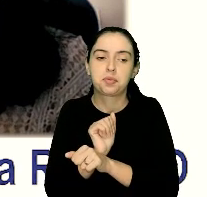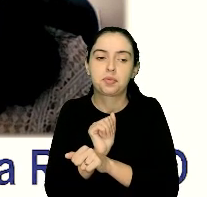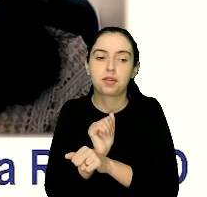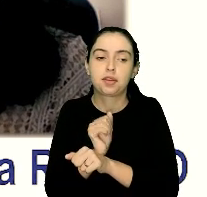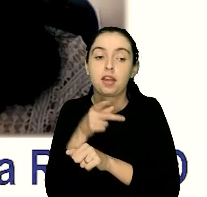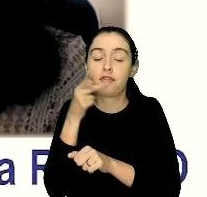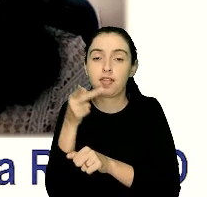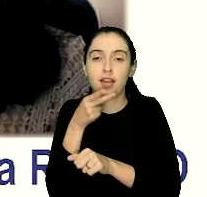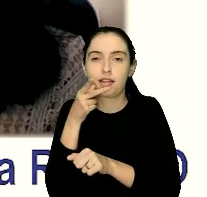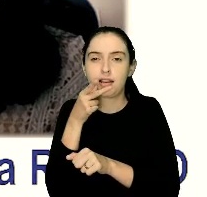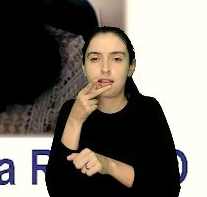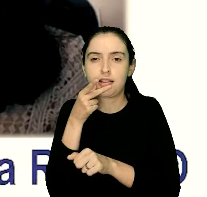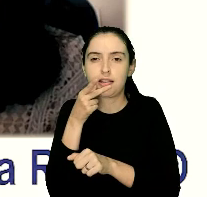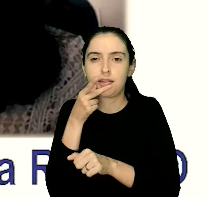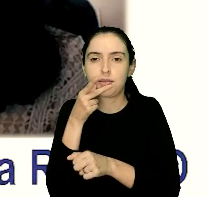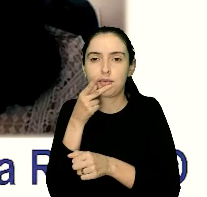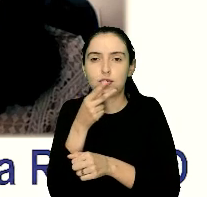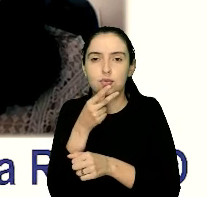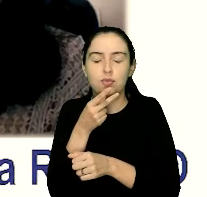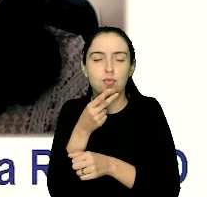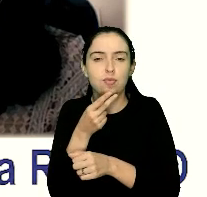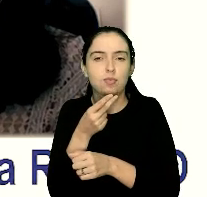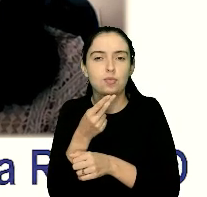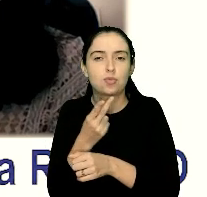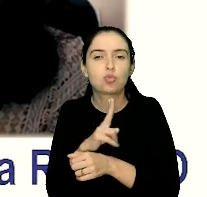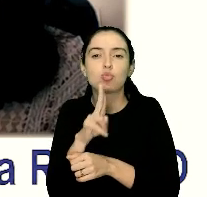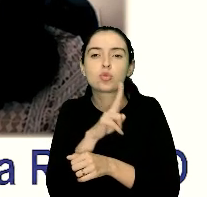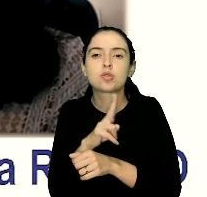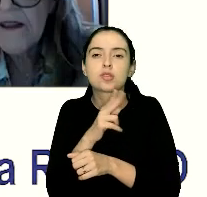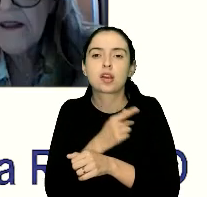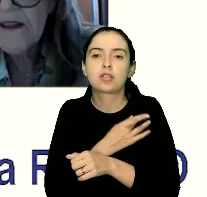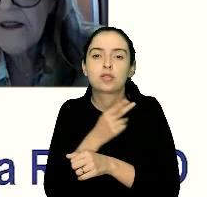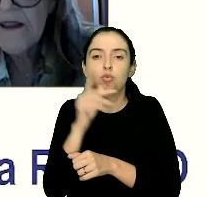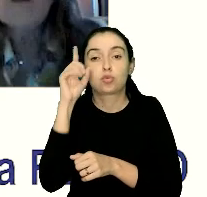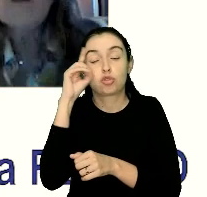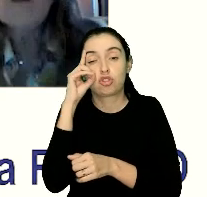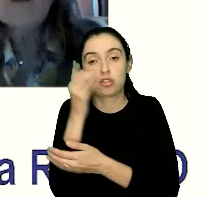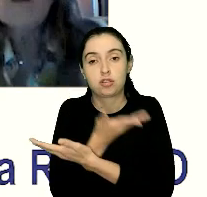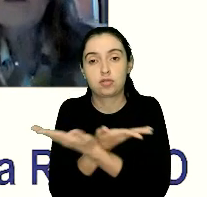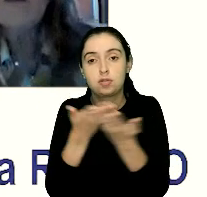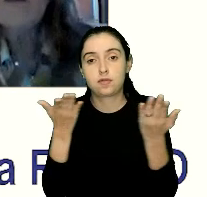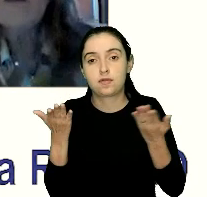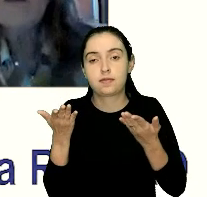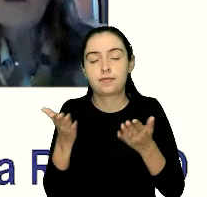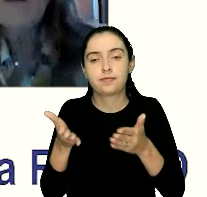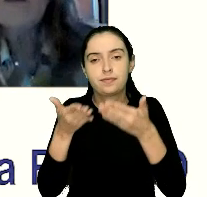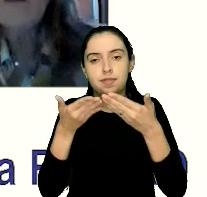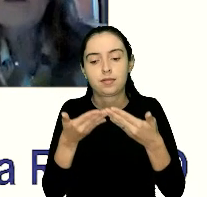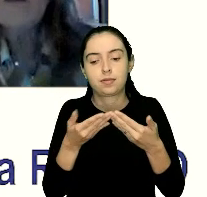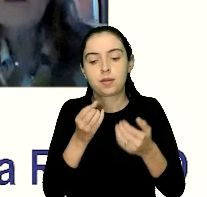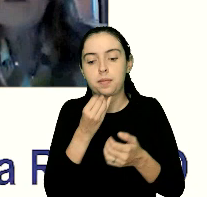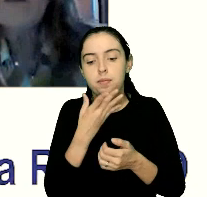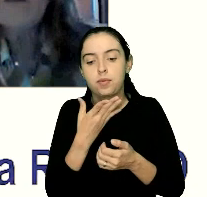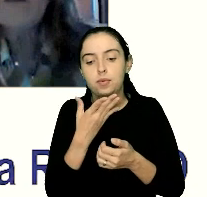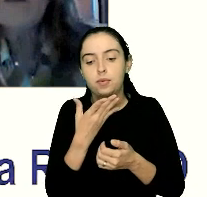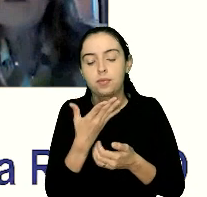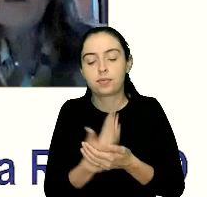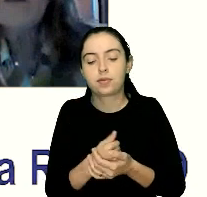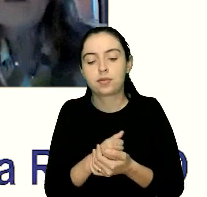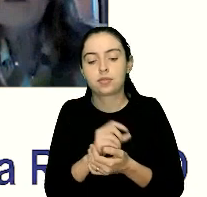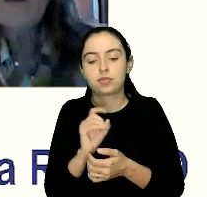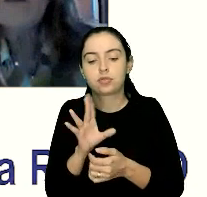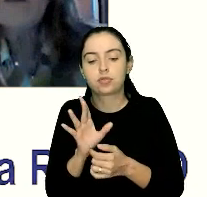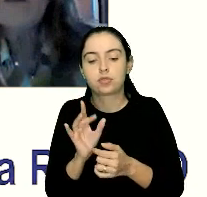alguma utilidade para todos vocês. Então, vamos lá. Bom, então, só falando das minhas